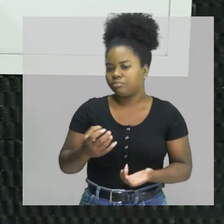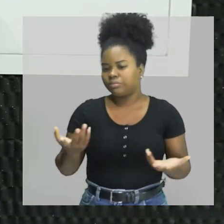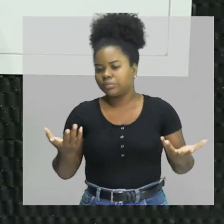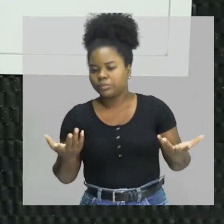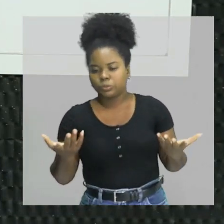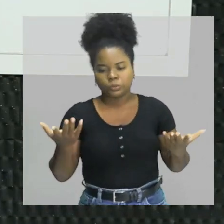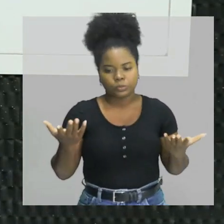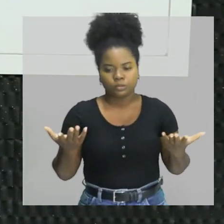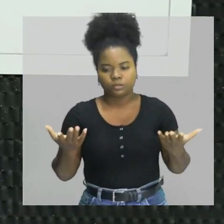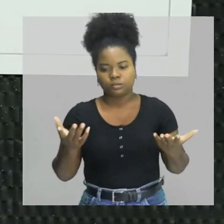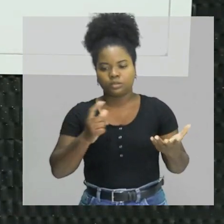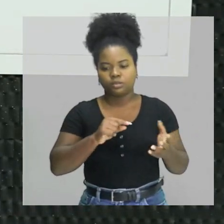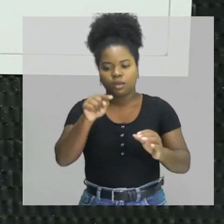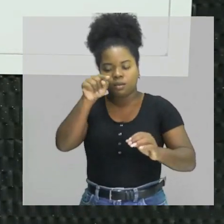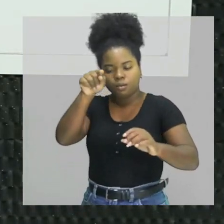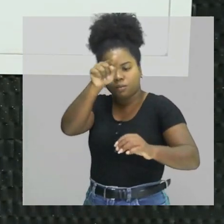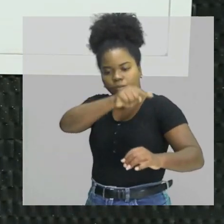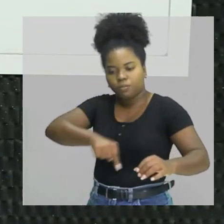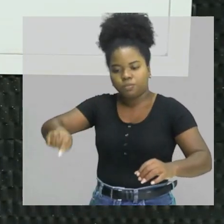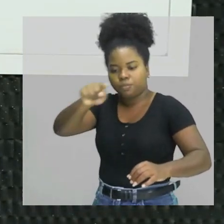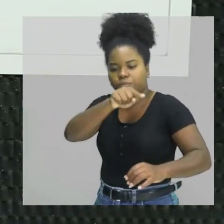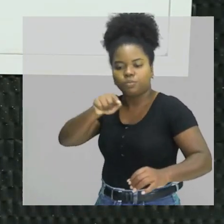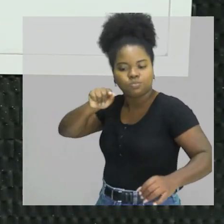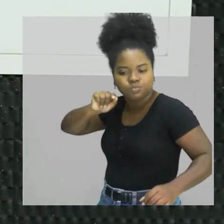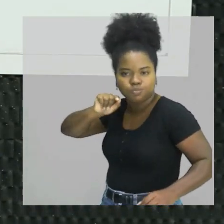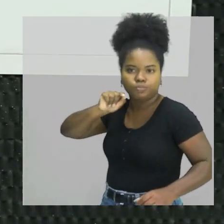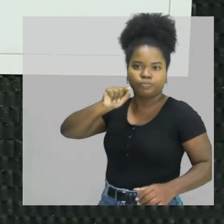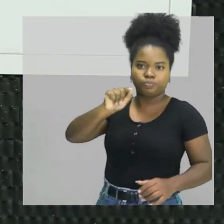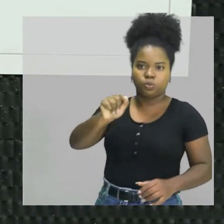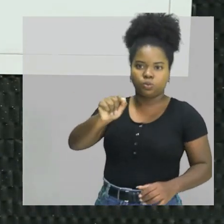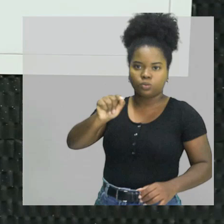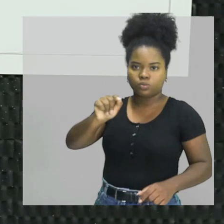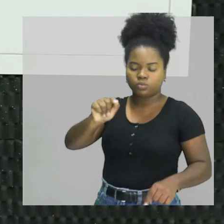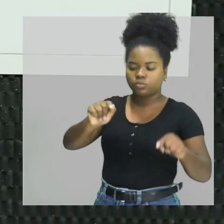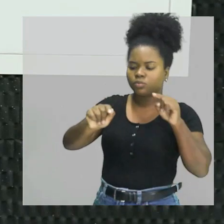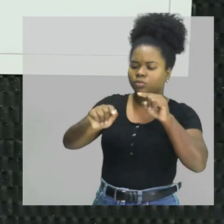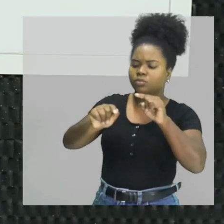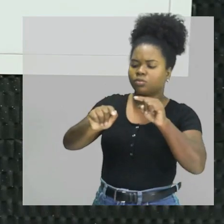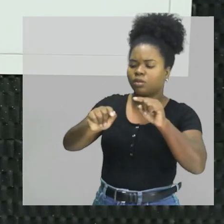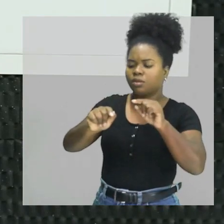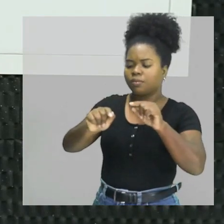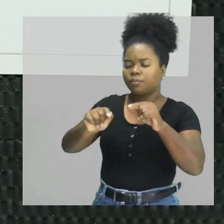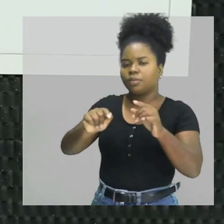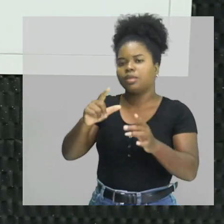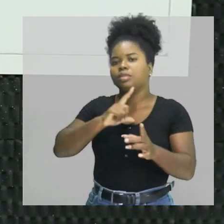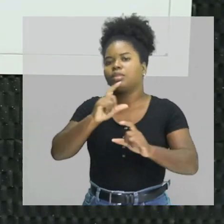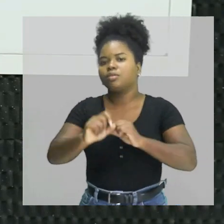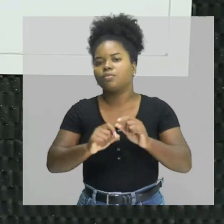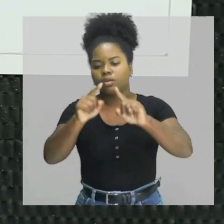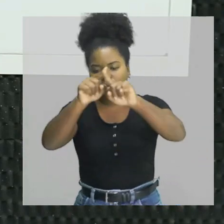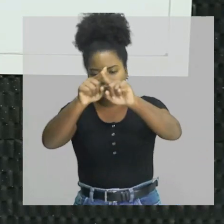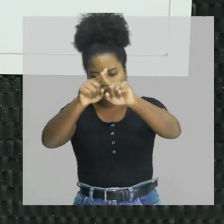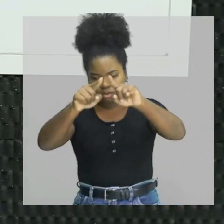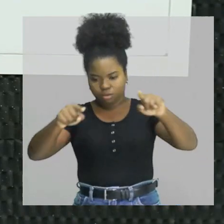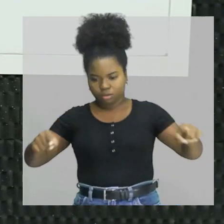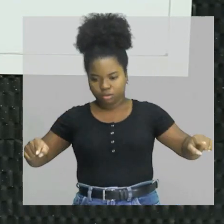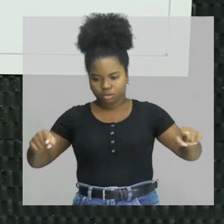dessa circunferência, você ligar os centros dessa circunferência, você vai ter um triângulo